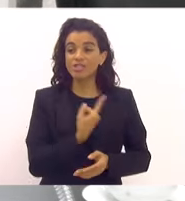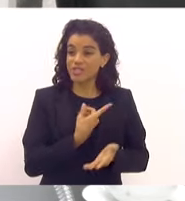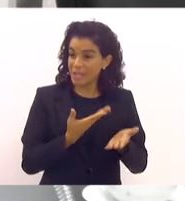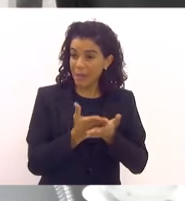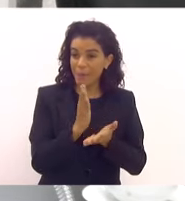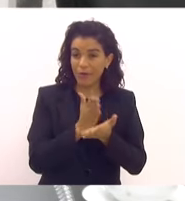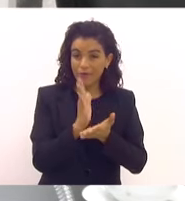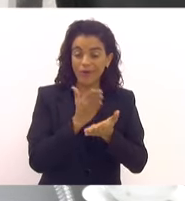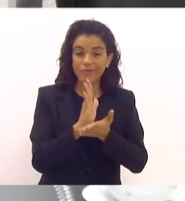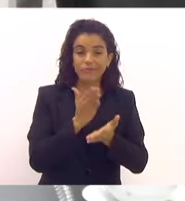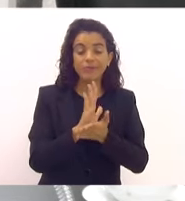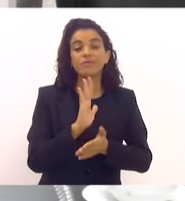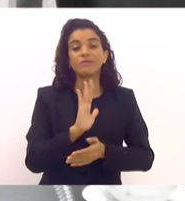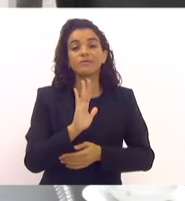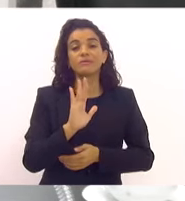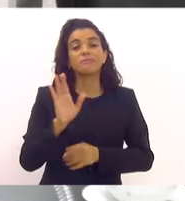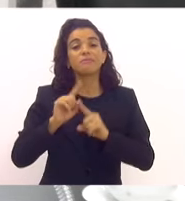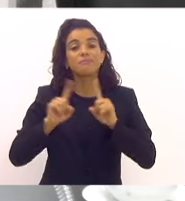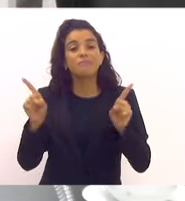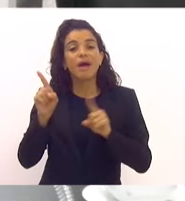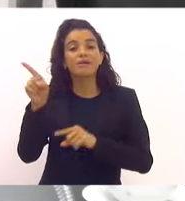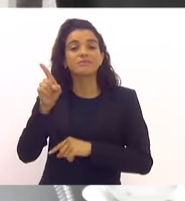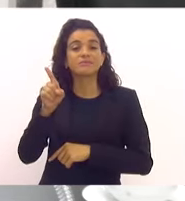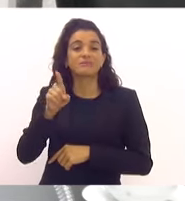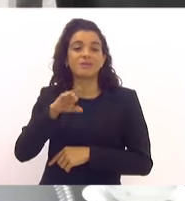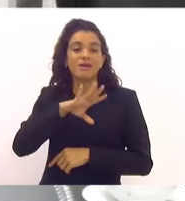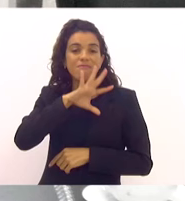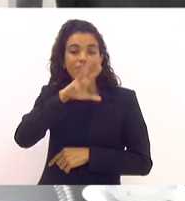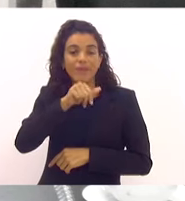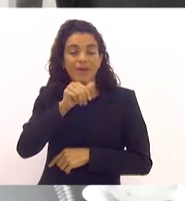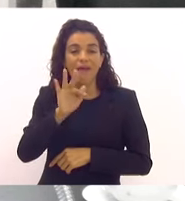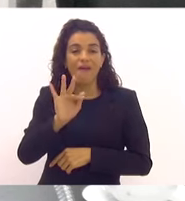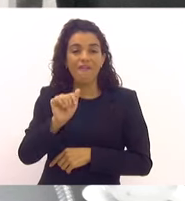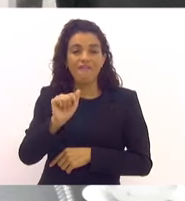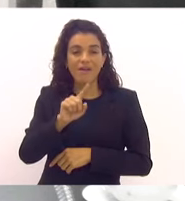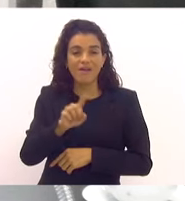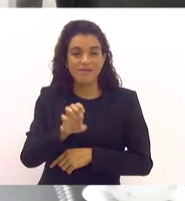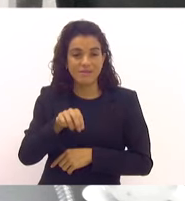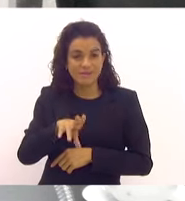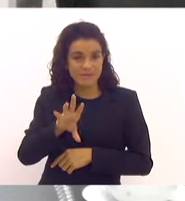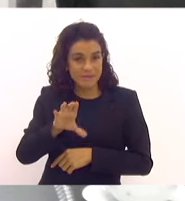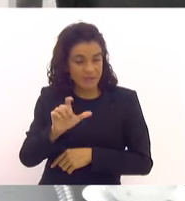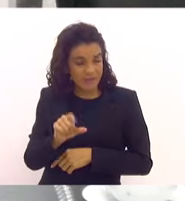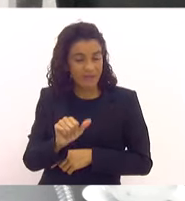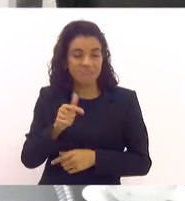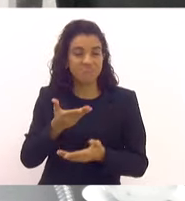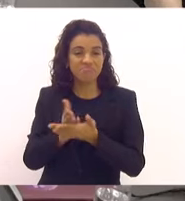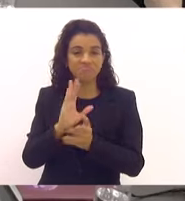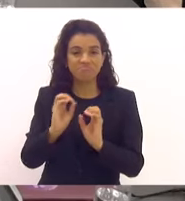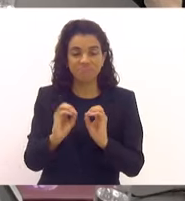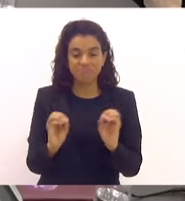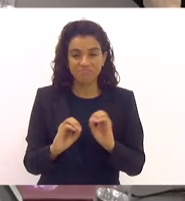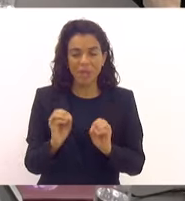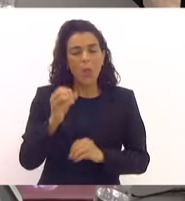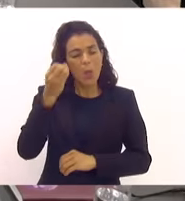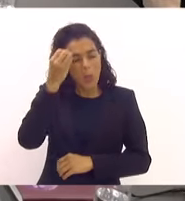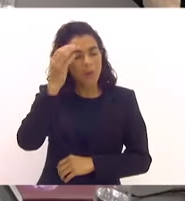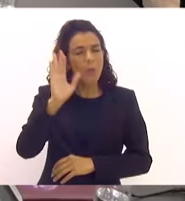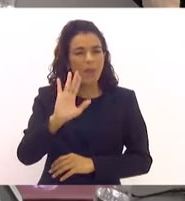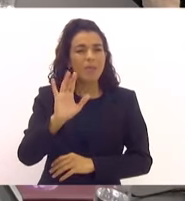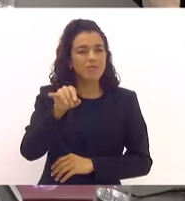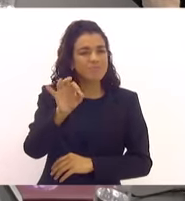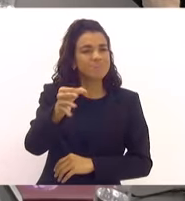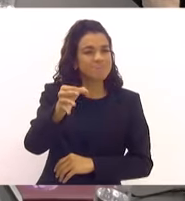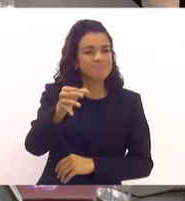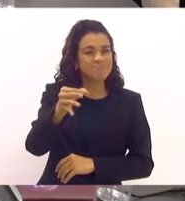a utilidade pública e a Fazenda não faz valer o que a gente aprovou. Eu me lembro que eu intervi, né, nesse Exato. Assunto também. Eu não me lembro qual então foi a nossa